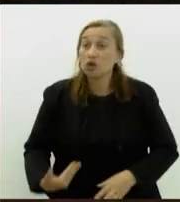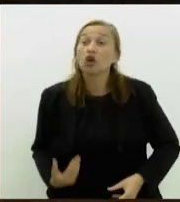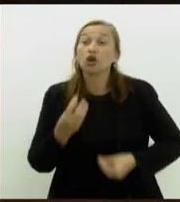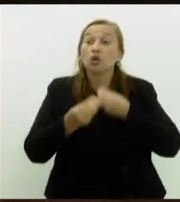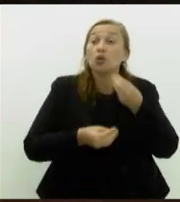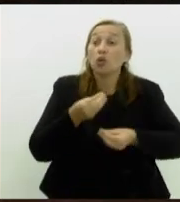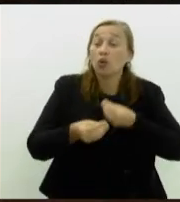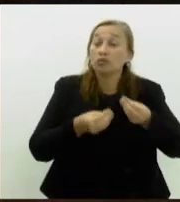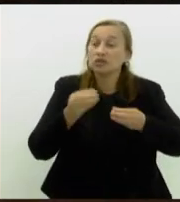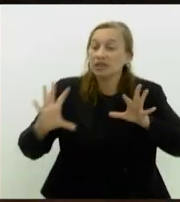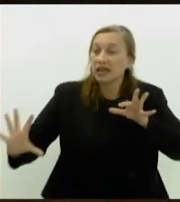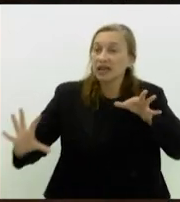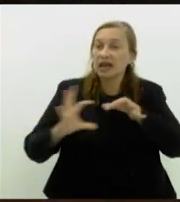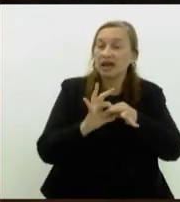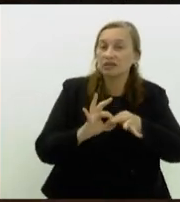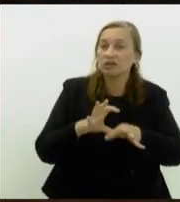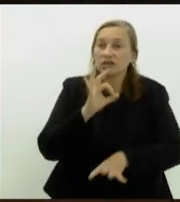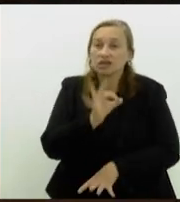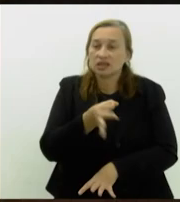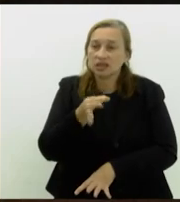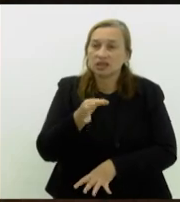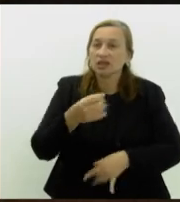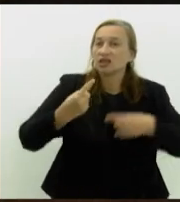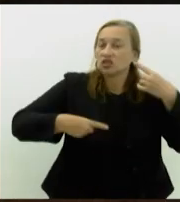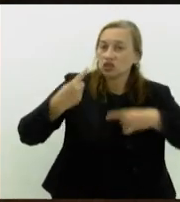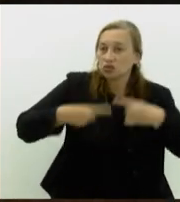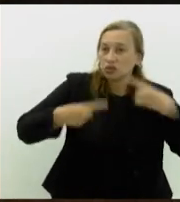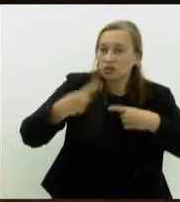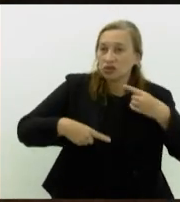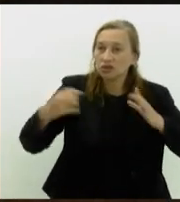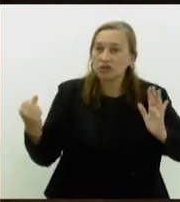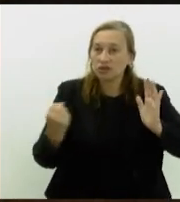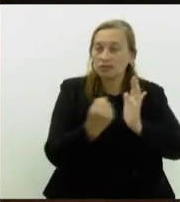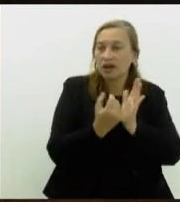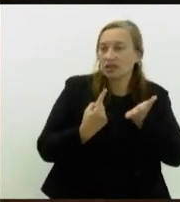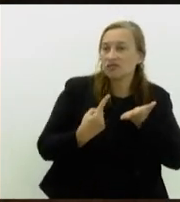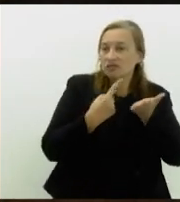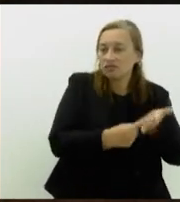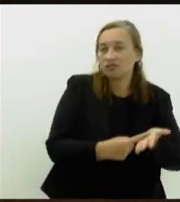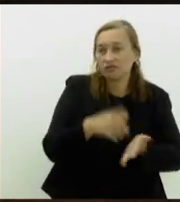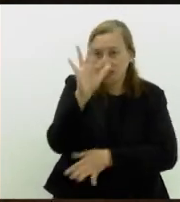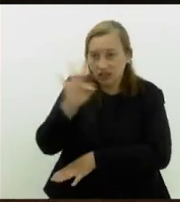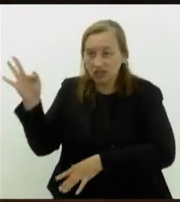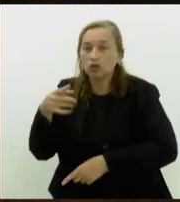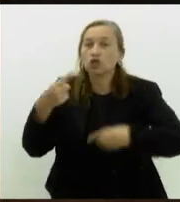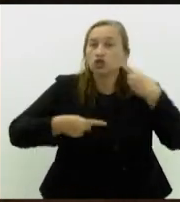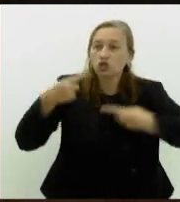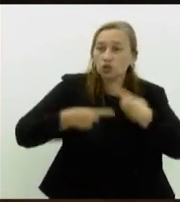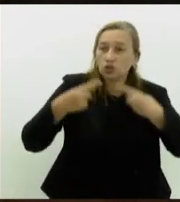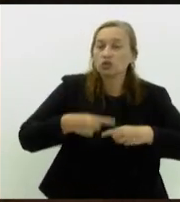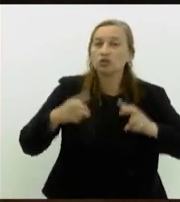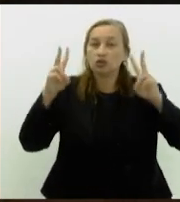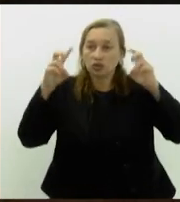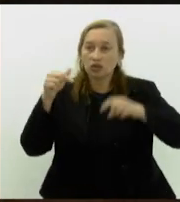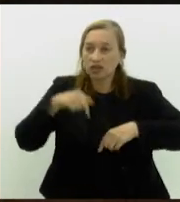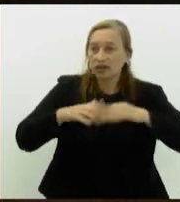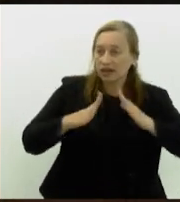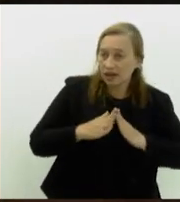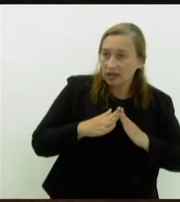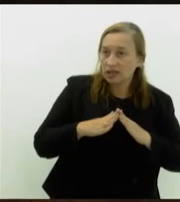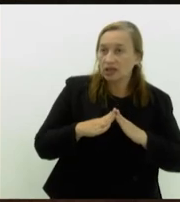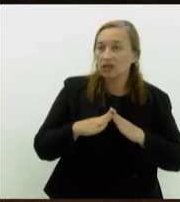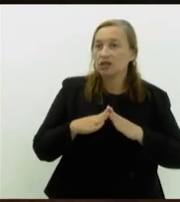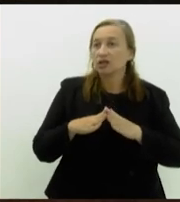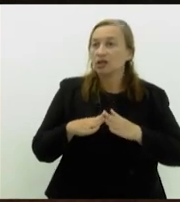está diretamente relacionado a esse debate do nosso Pacto Federativo. A gente tem discutido muito sobre isso aqui na Casa e